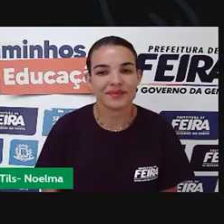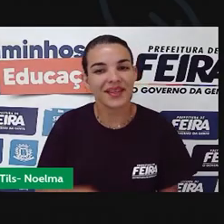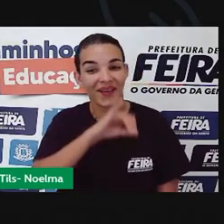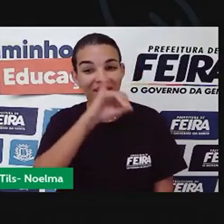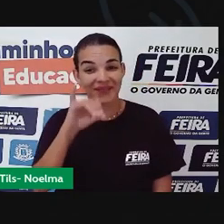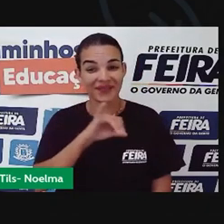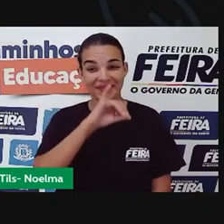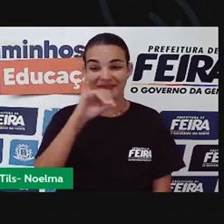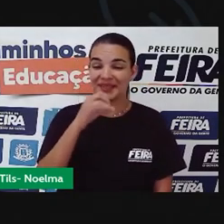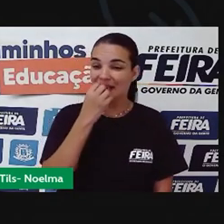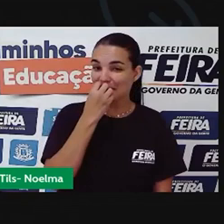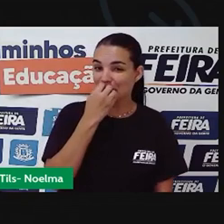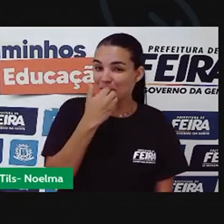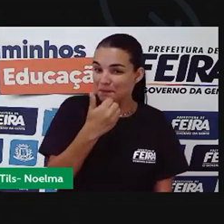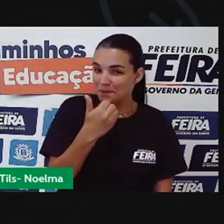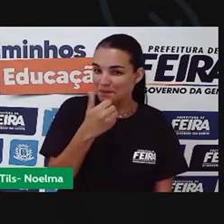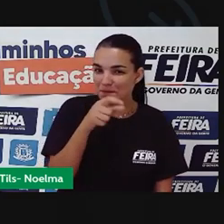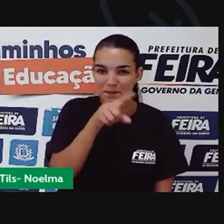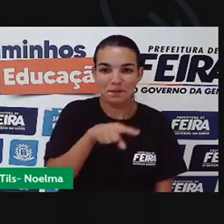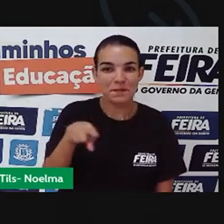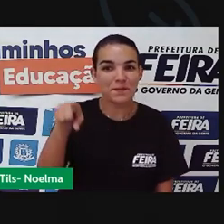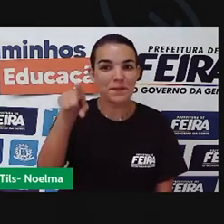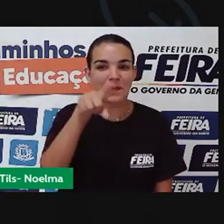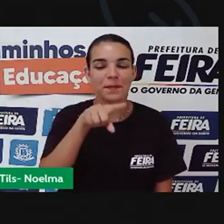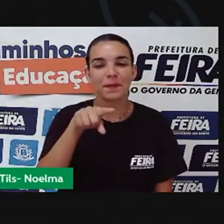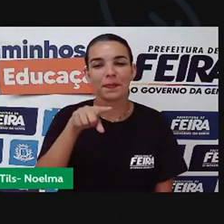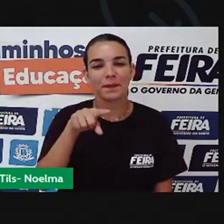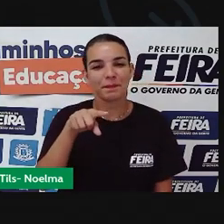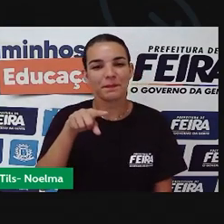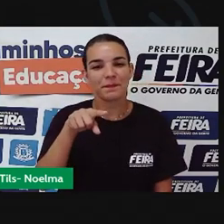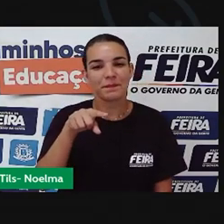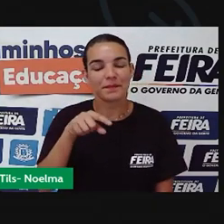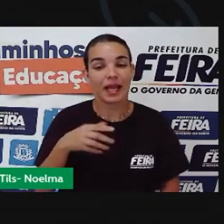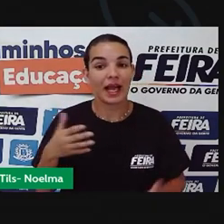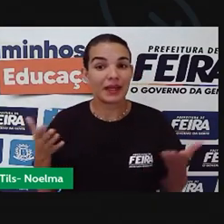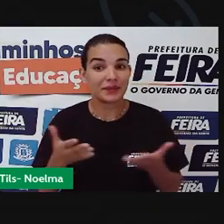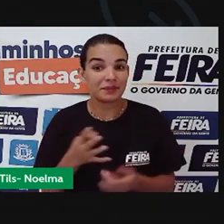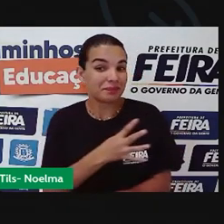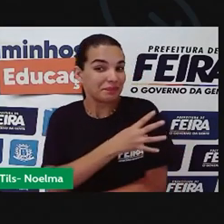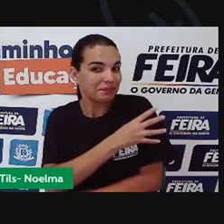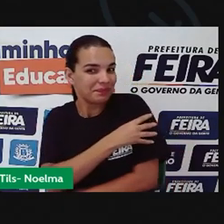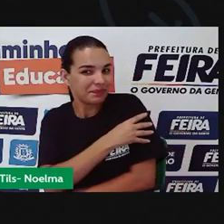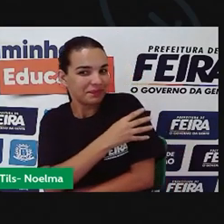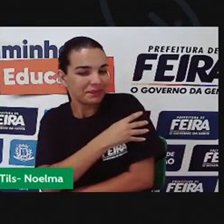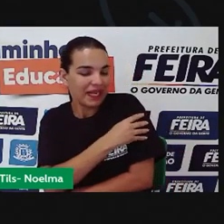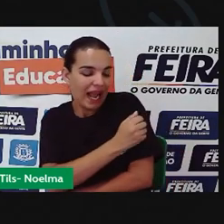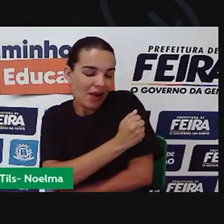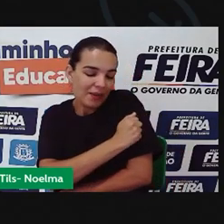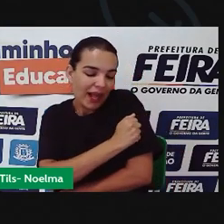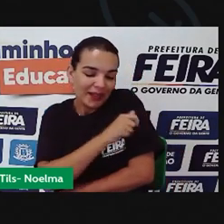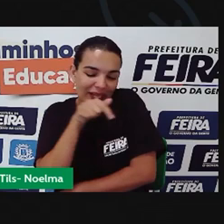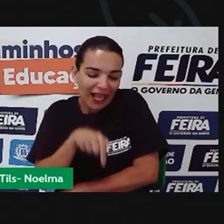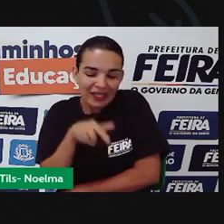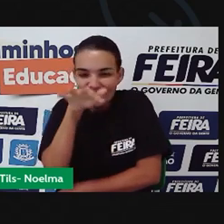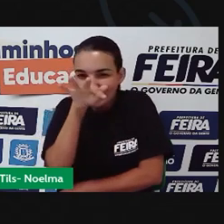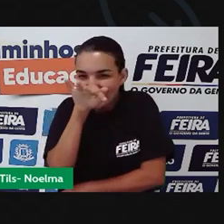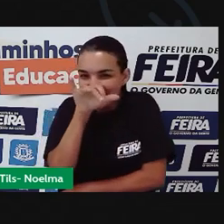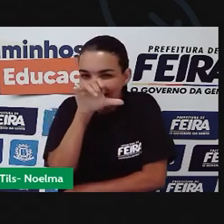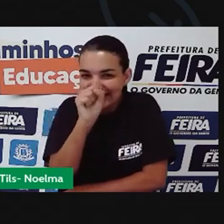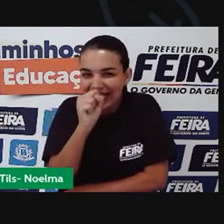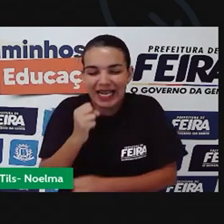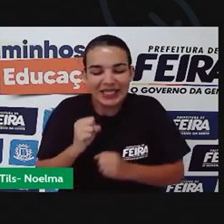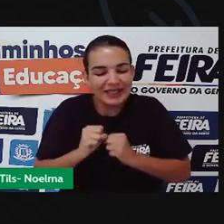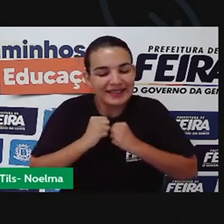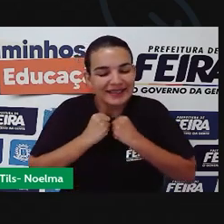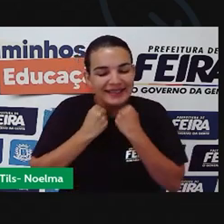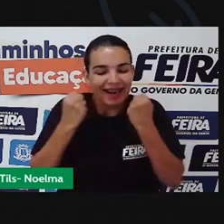o Olá meus amores tudo bem com vocês nosso faculdade saí da Cidade Feira de Santana com enorme